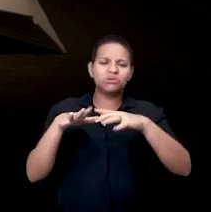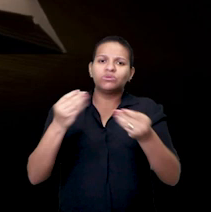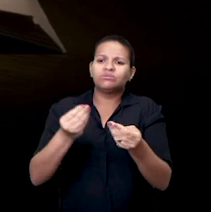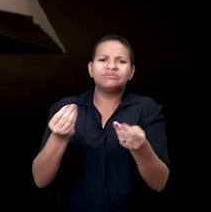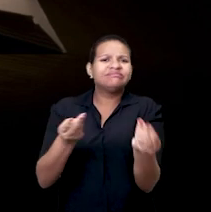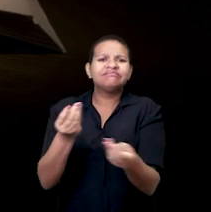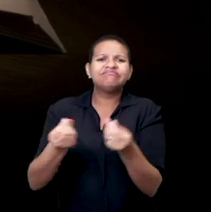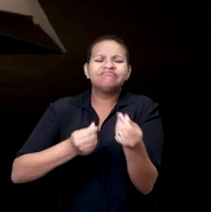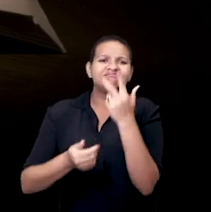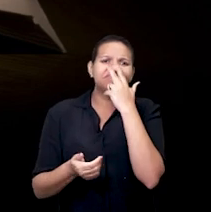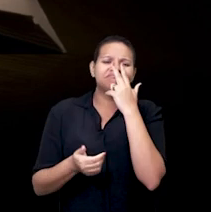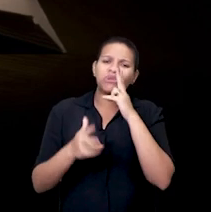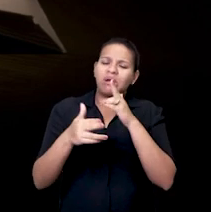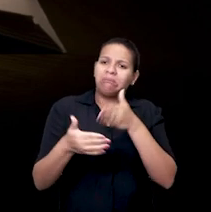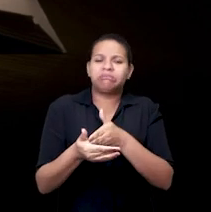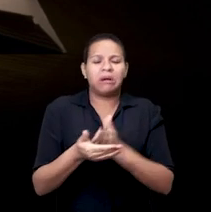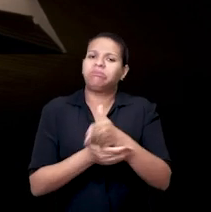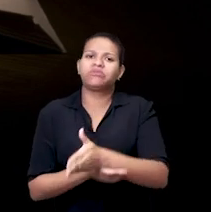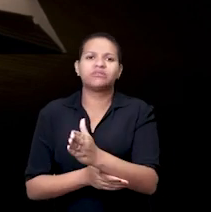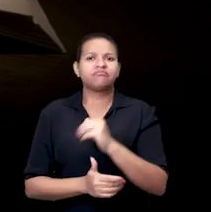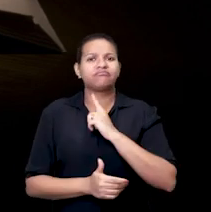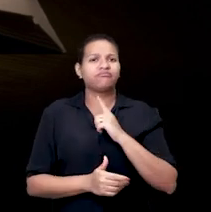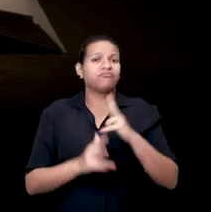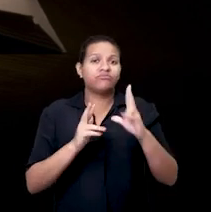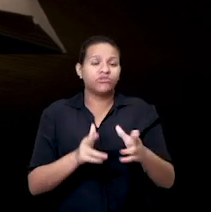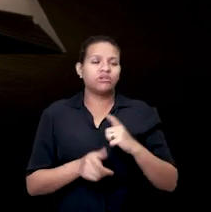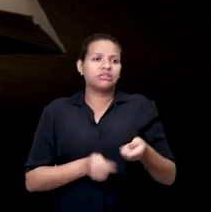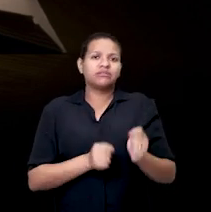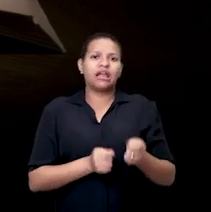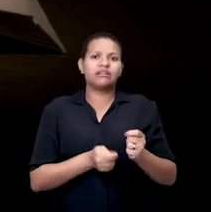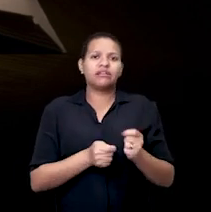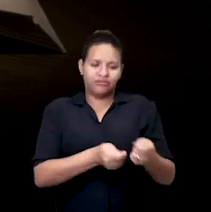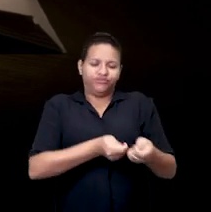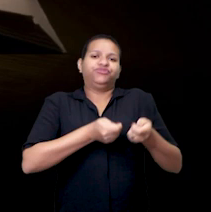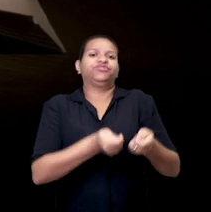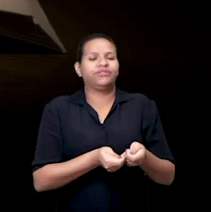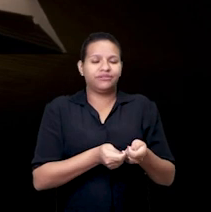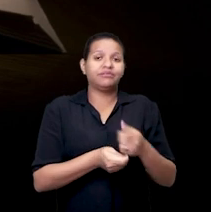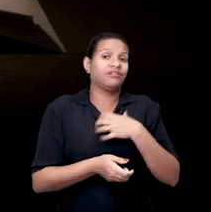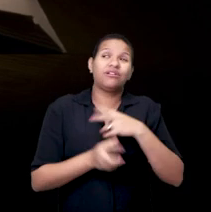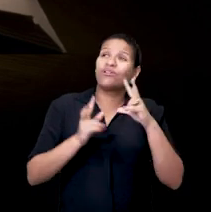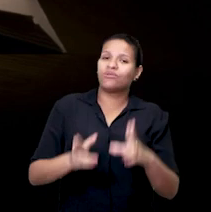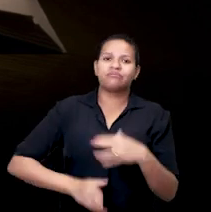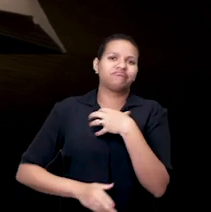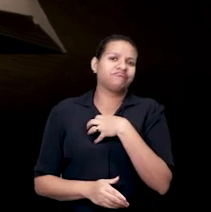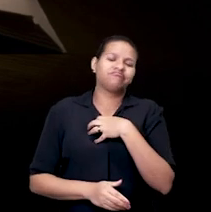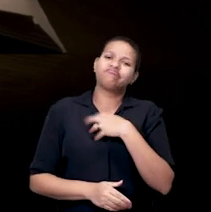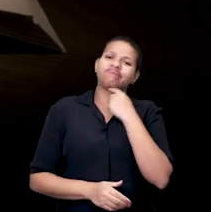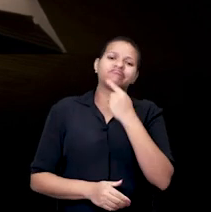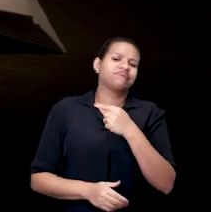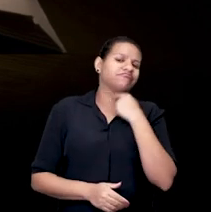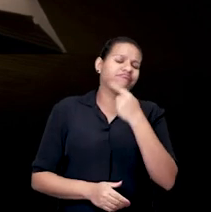açoite para o cavalo, o freio para o asmo, a vara para as costas do tolo. Não respondas ao